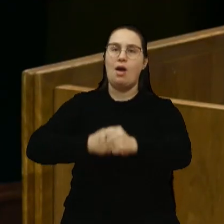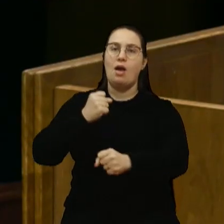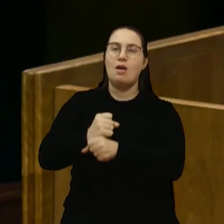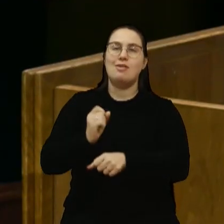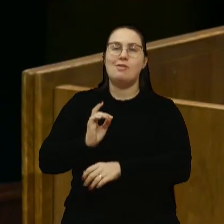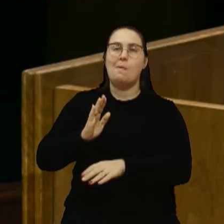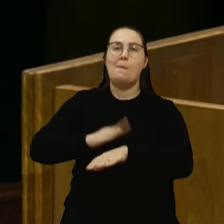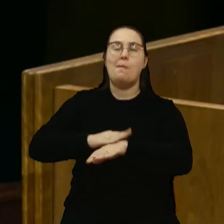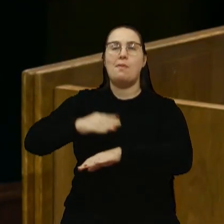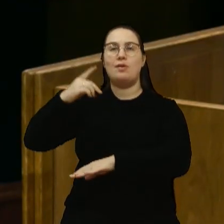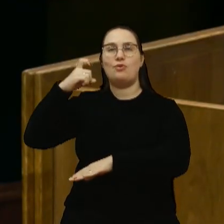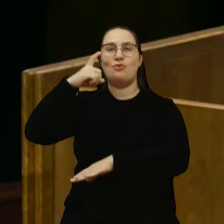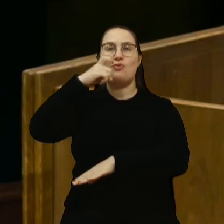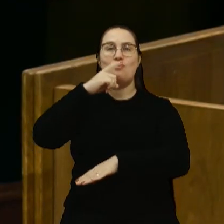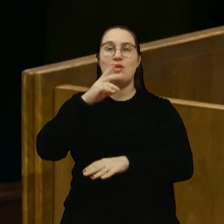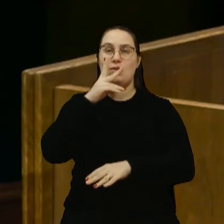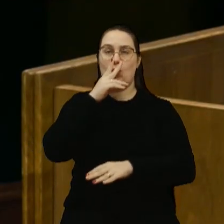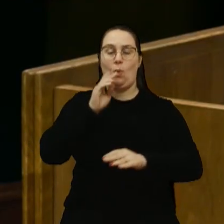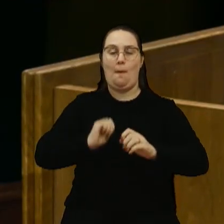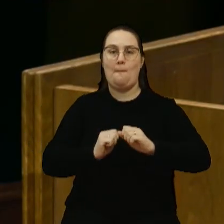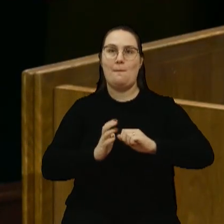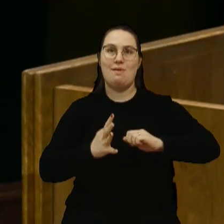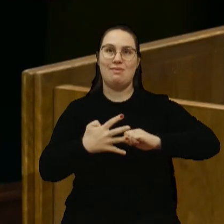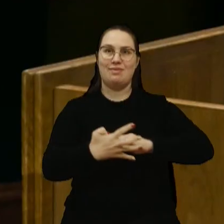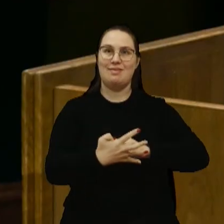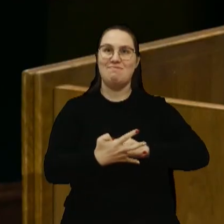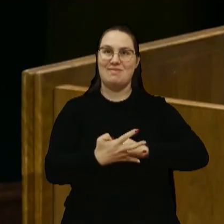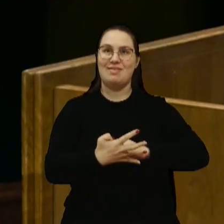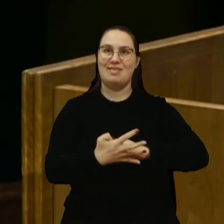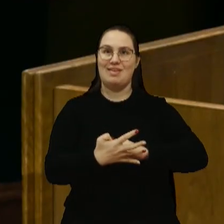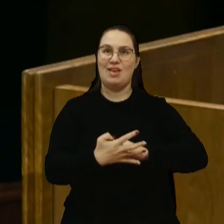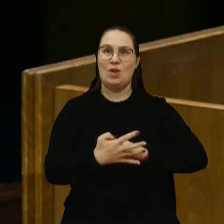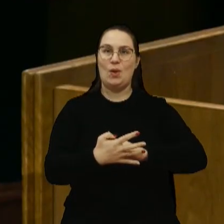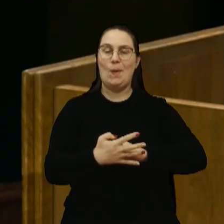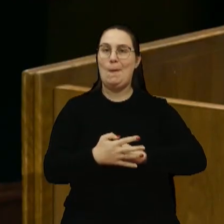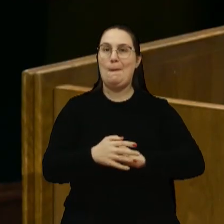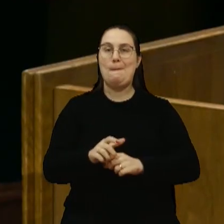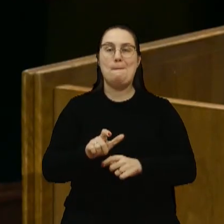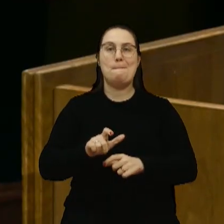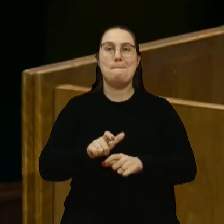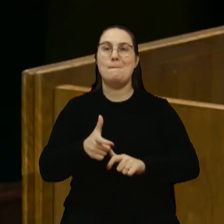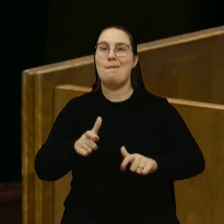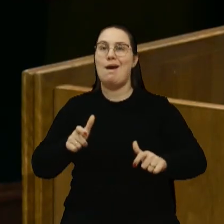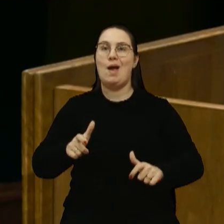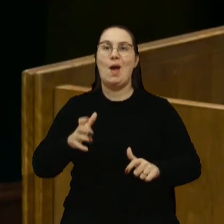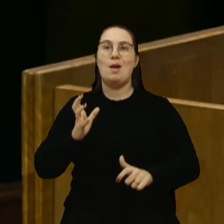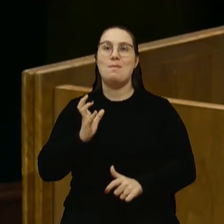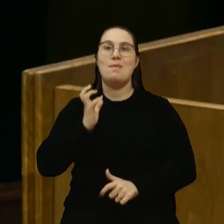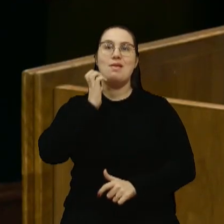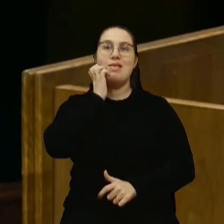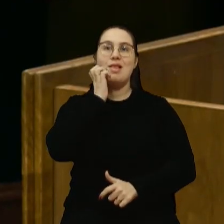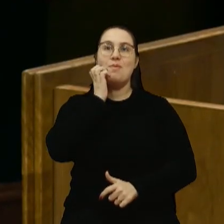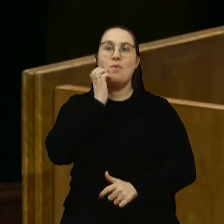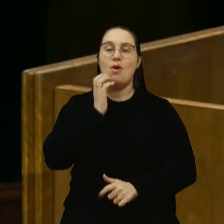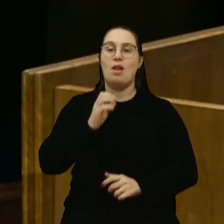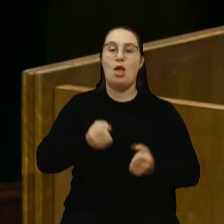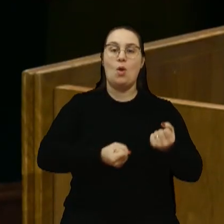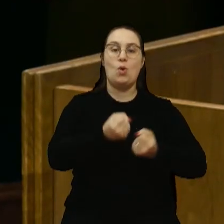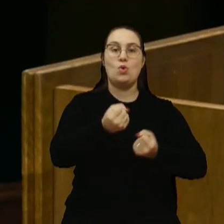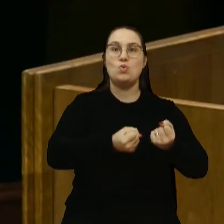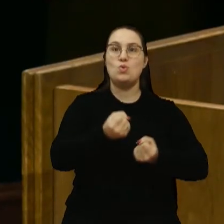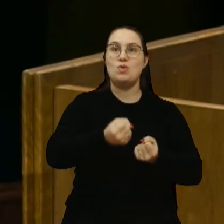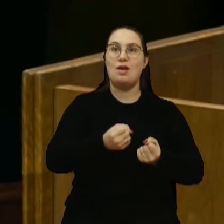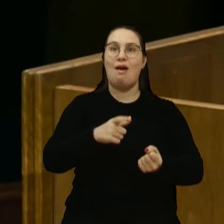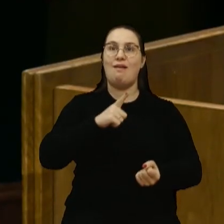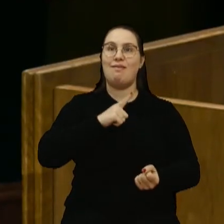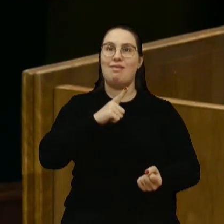mais difíceis, como durante a pandemia, aprendemos que o nosso maior patrimônio não são os veículos que tanto admiramos, mas as pessoas